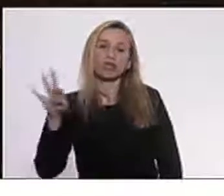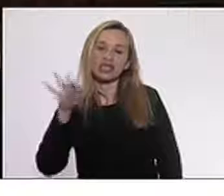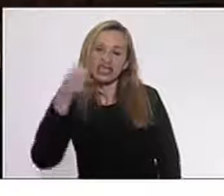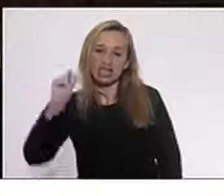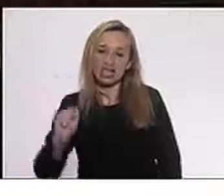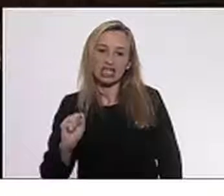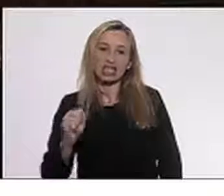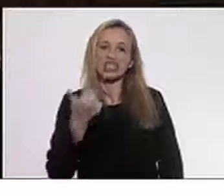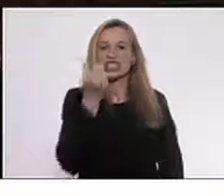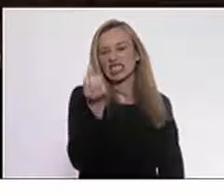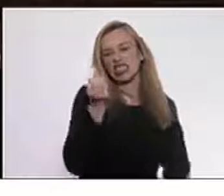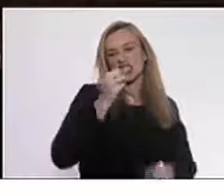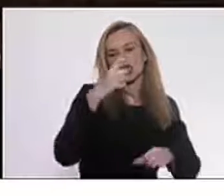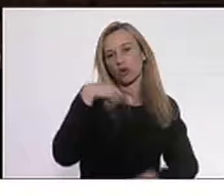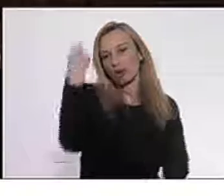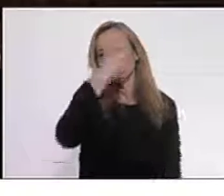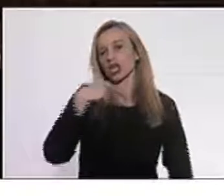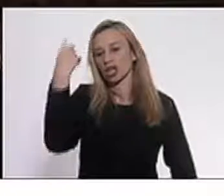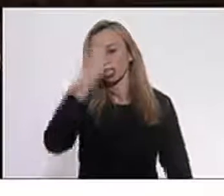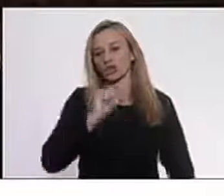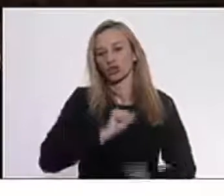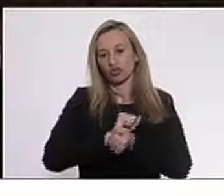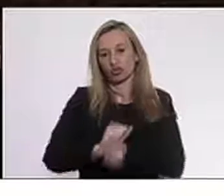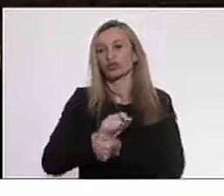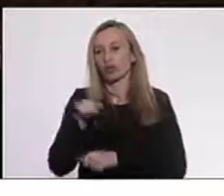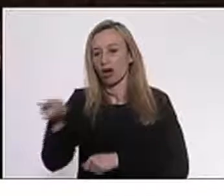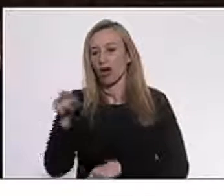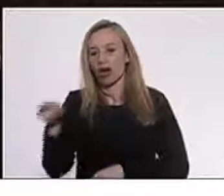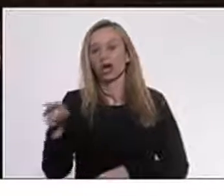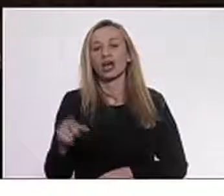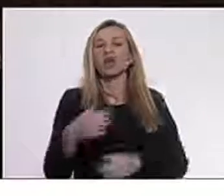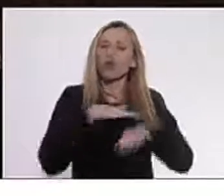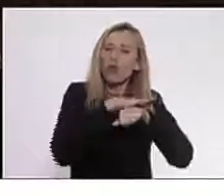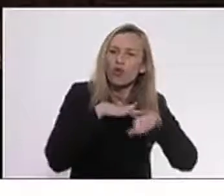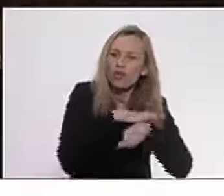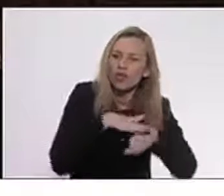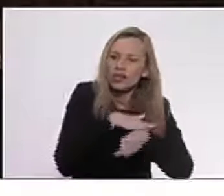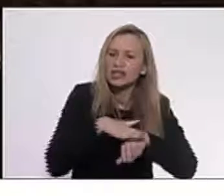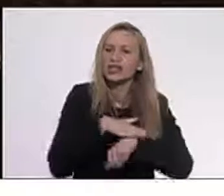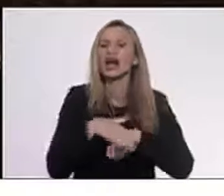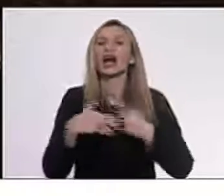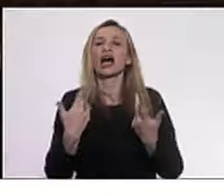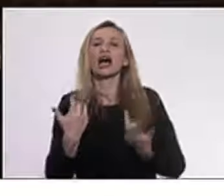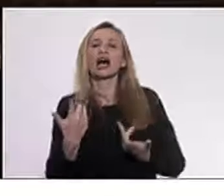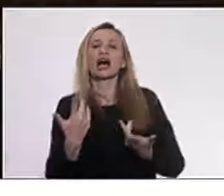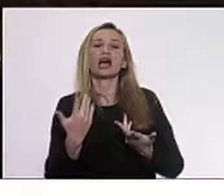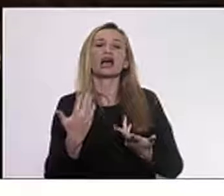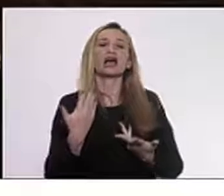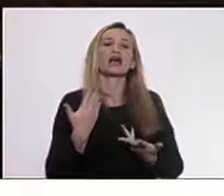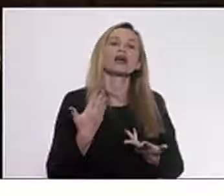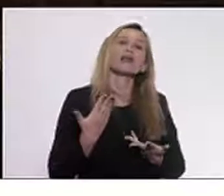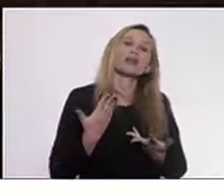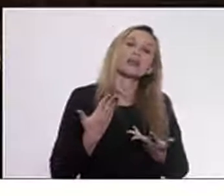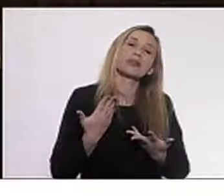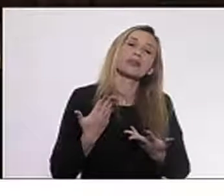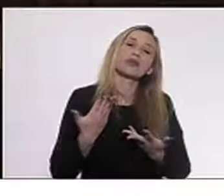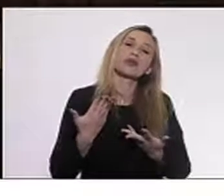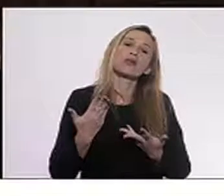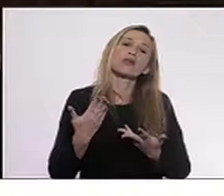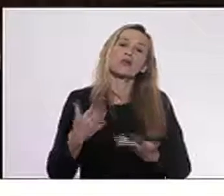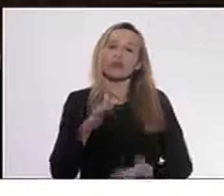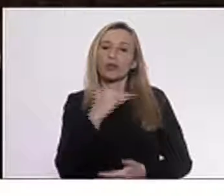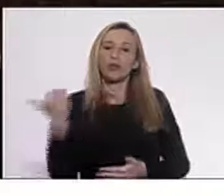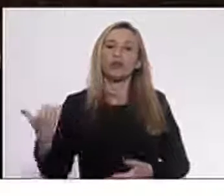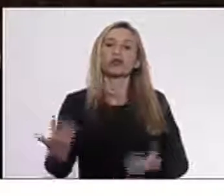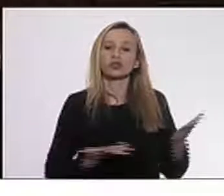quase 6 horas, na tentativa de conversar com a comunidade, com a população indignada pela morte